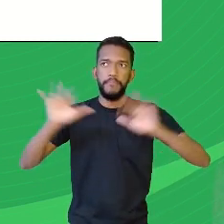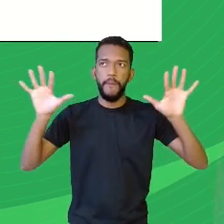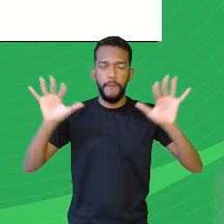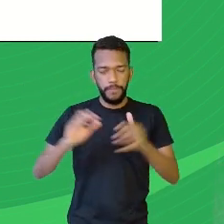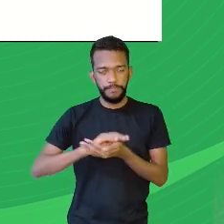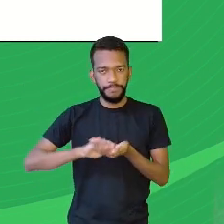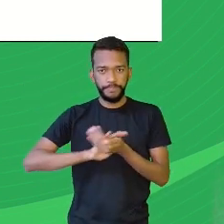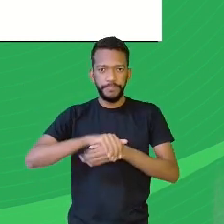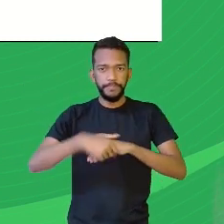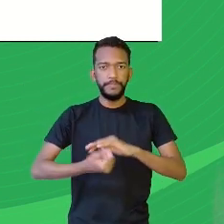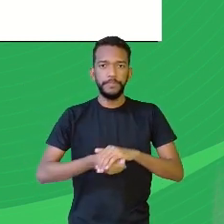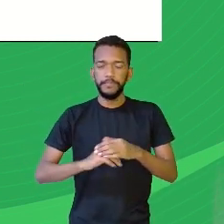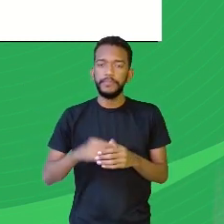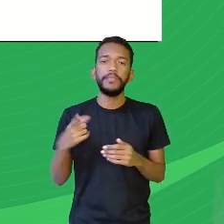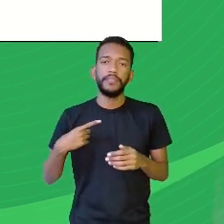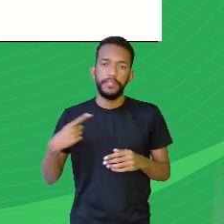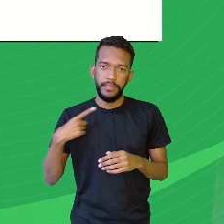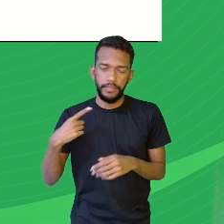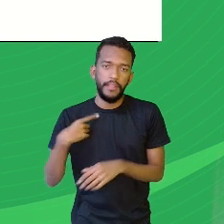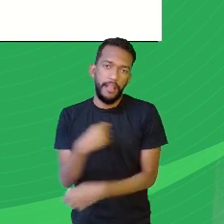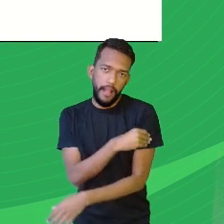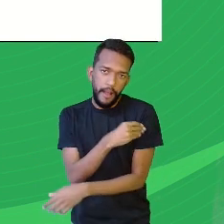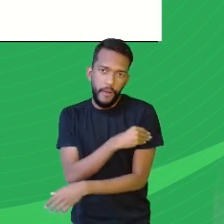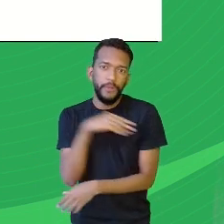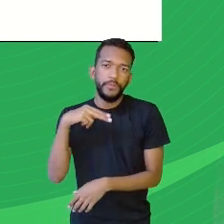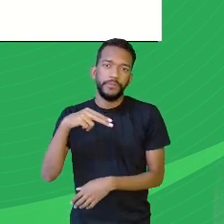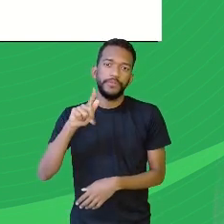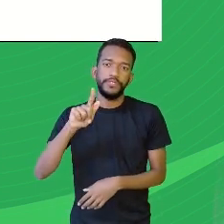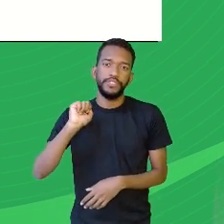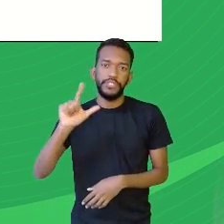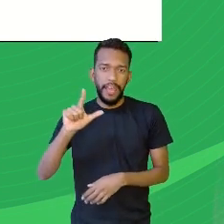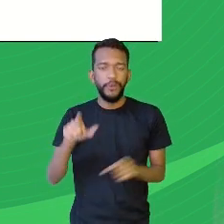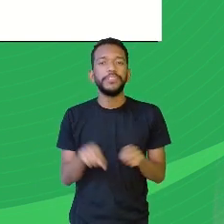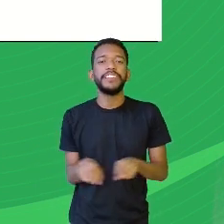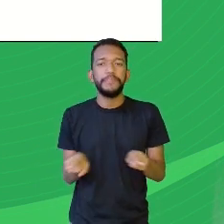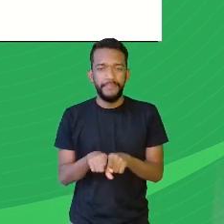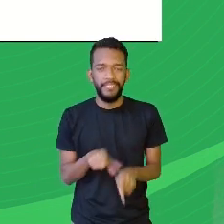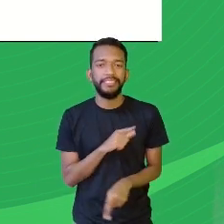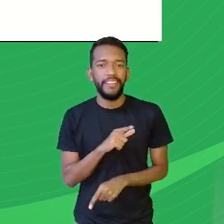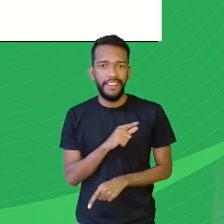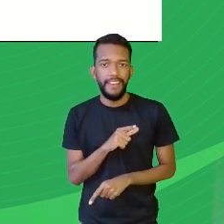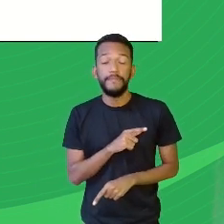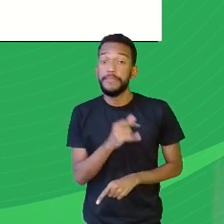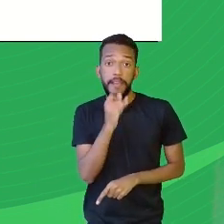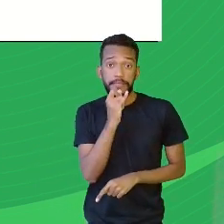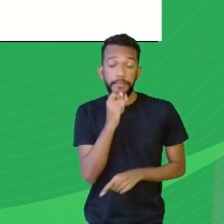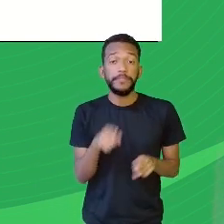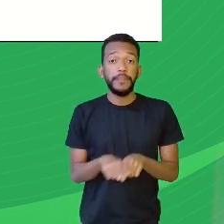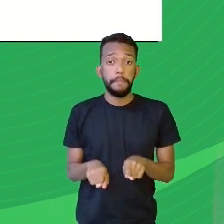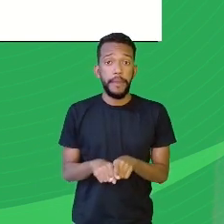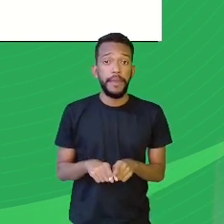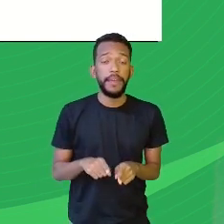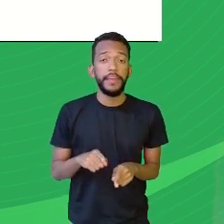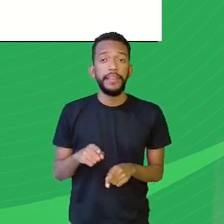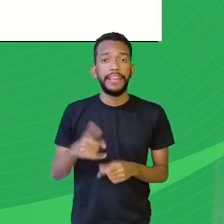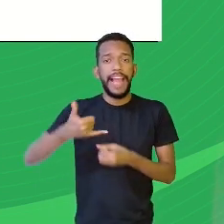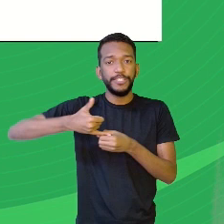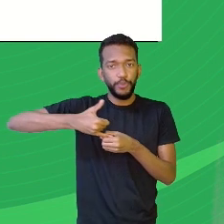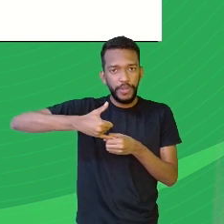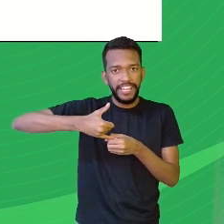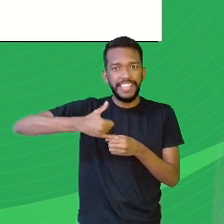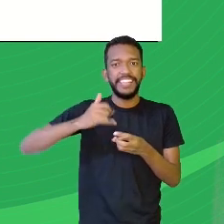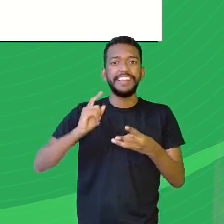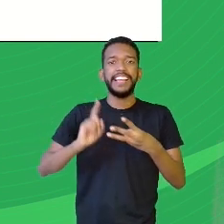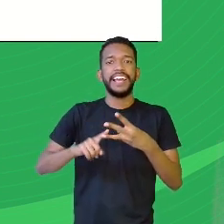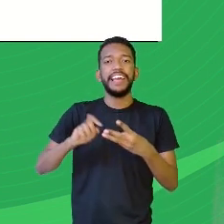gente encontra por aí, o álcool em gel também é um combustível, assim como a gasolina, o etanol, né? O